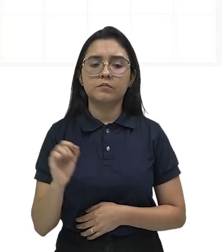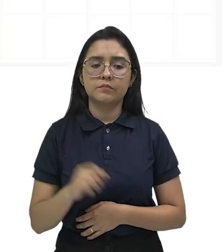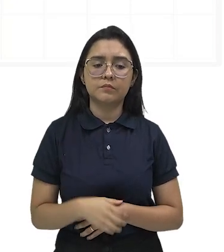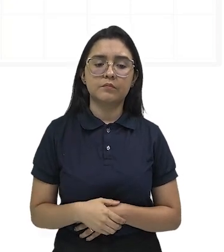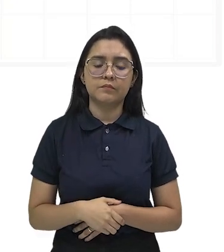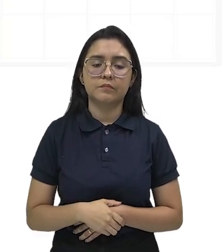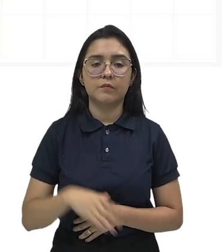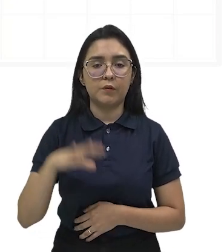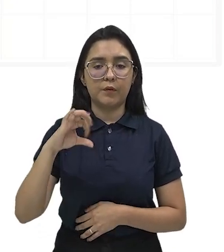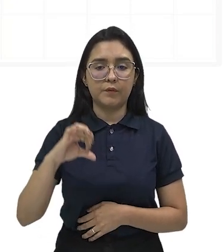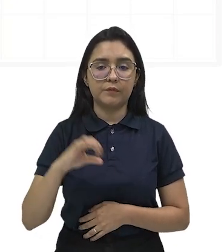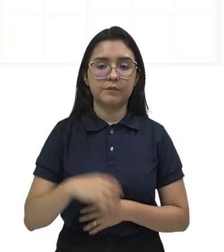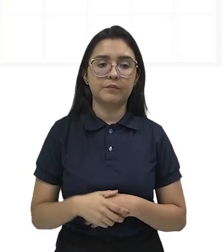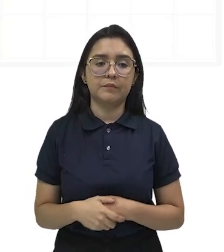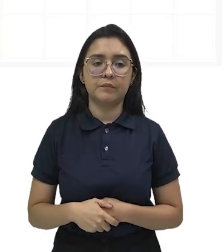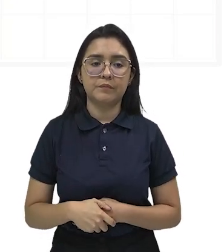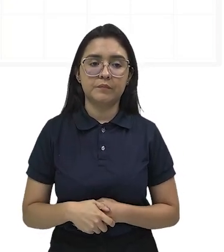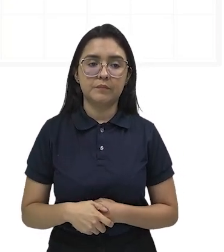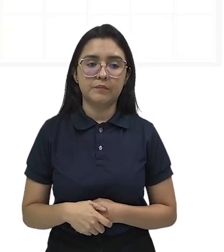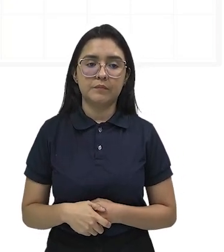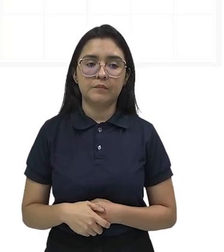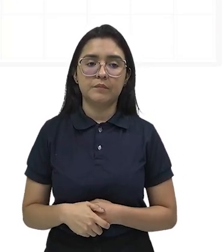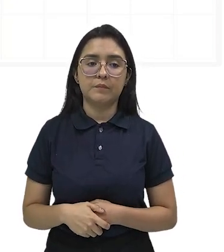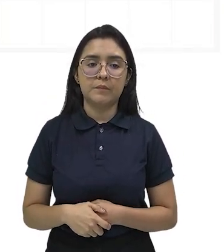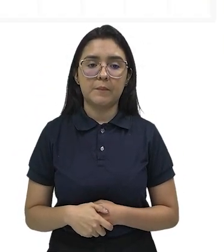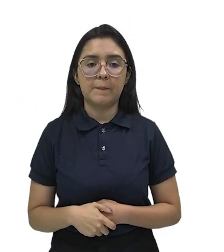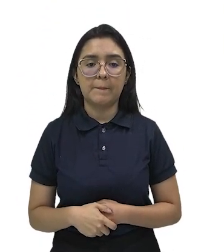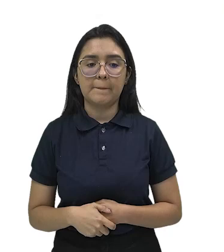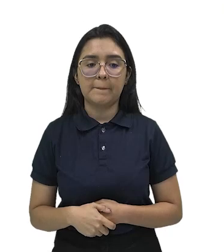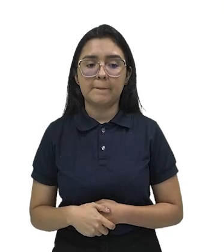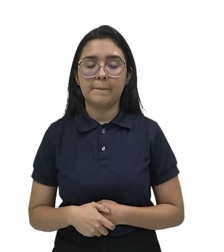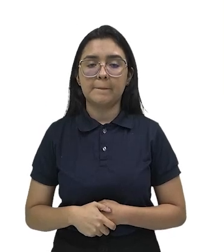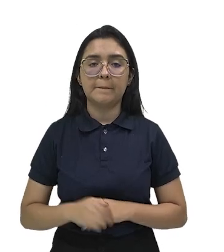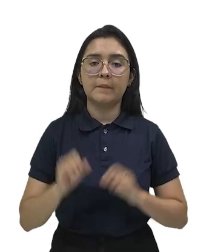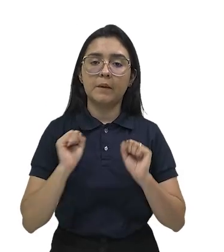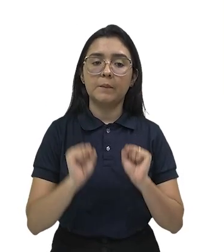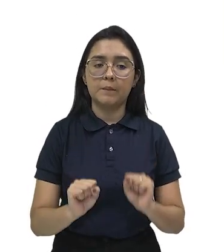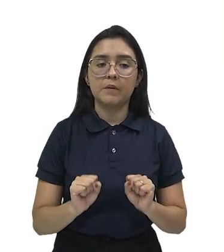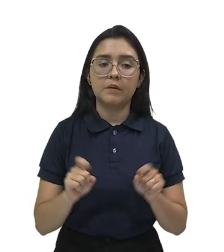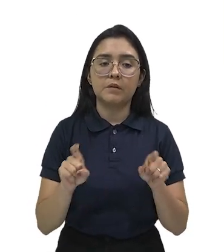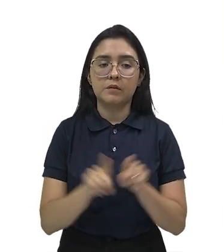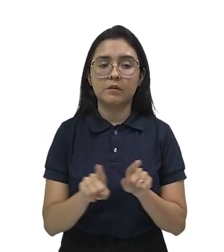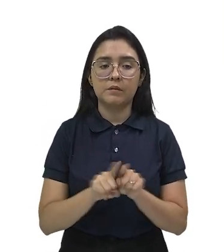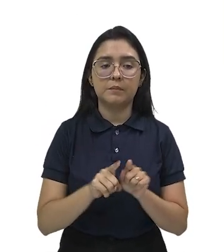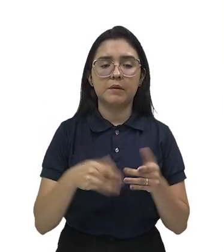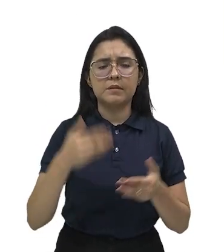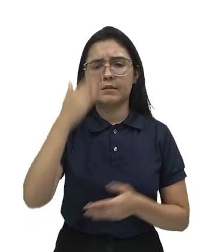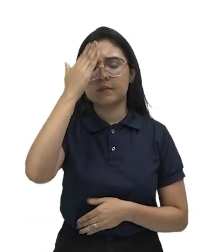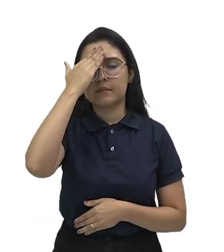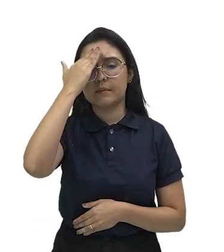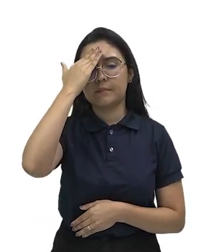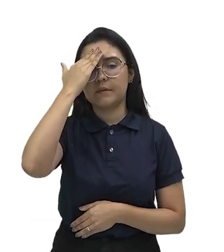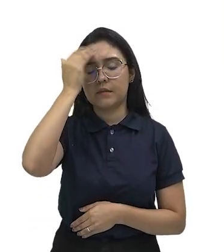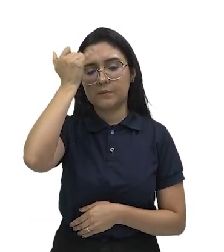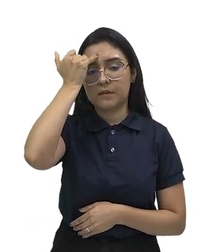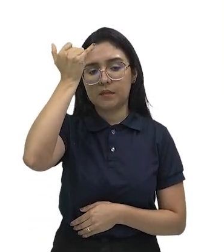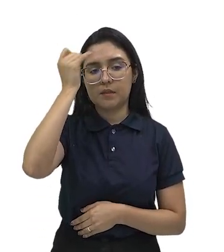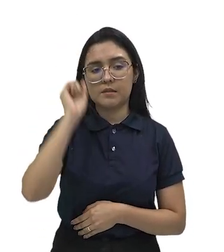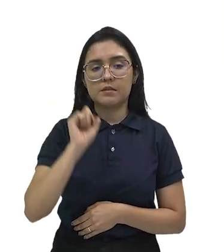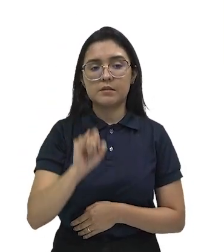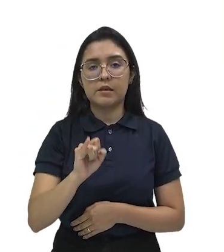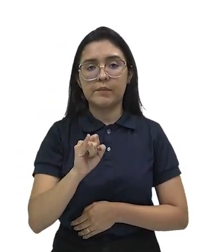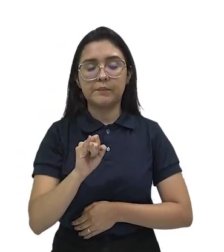tenho 9. Certo? Eu poderia exatamente, olha, ter uma ideia. Se você